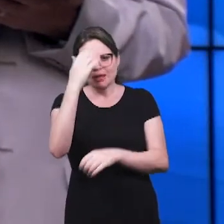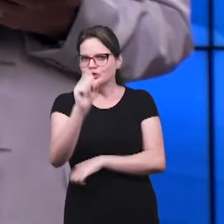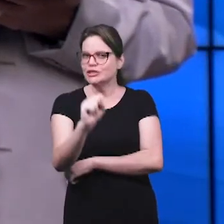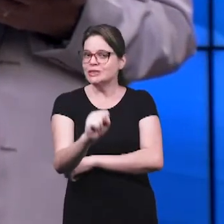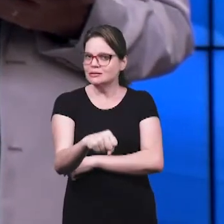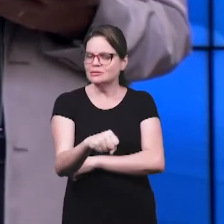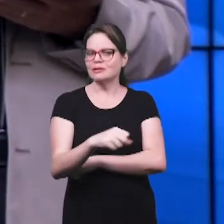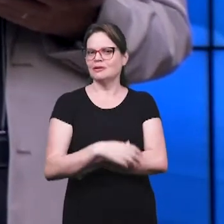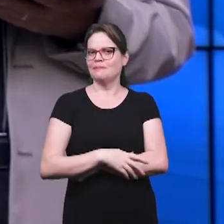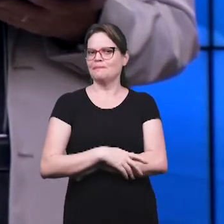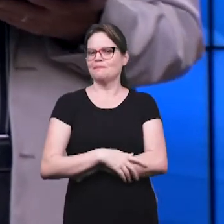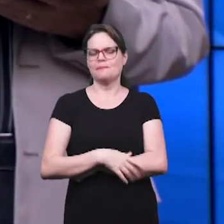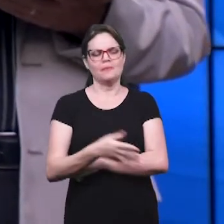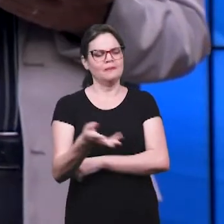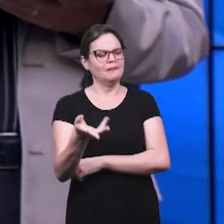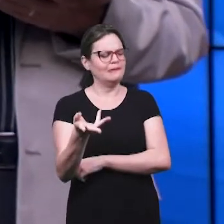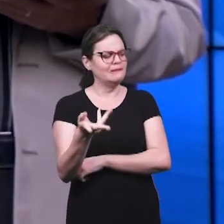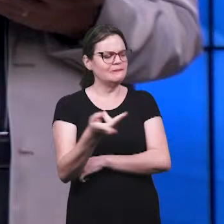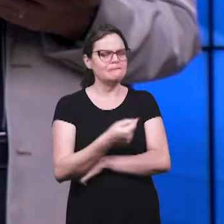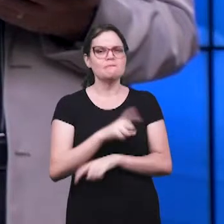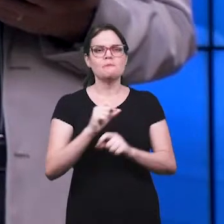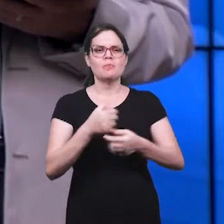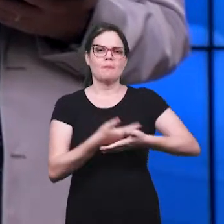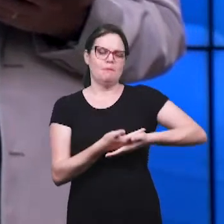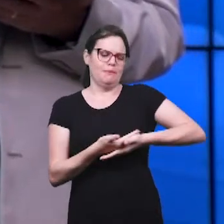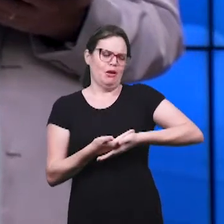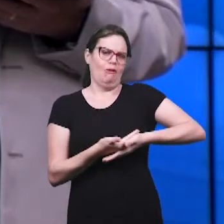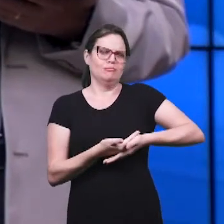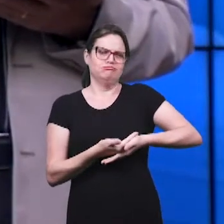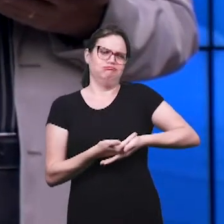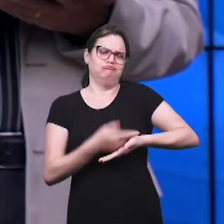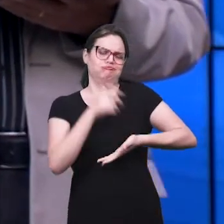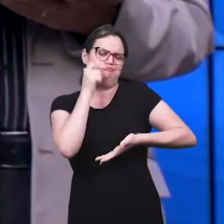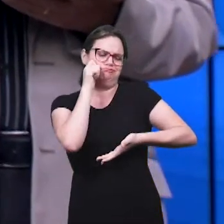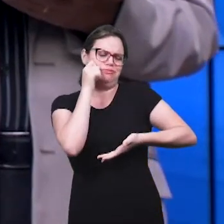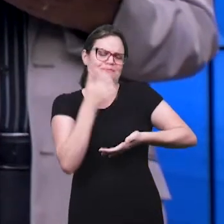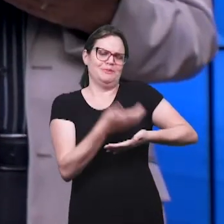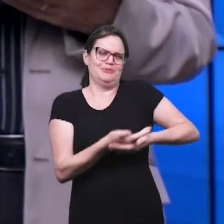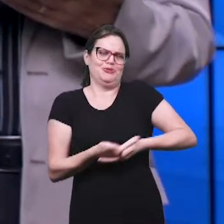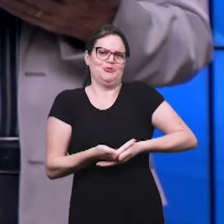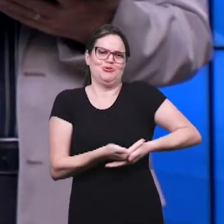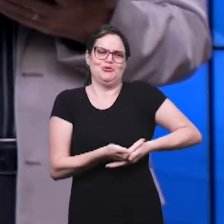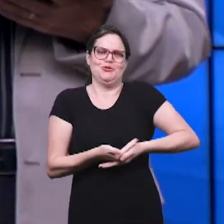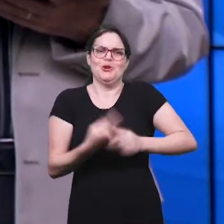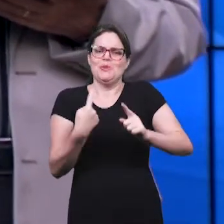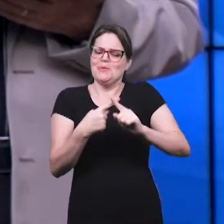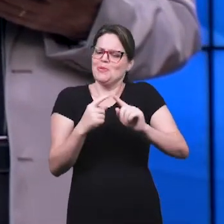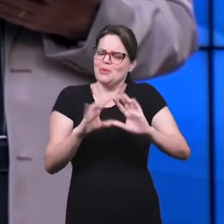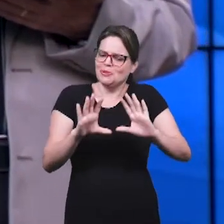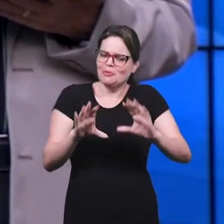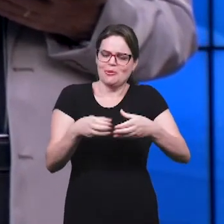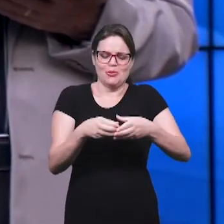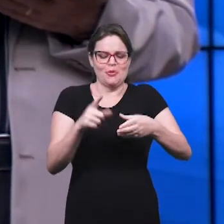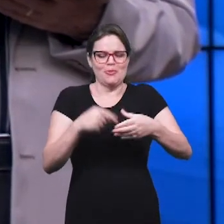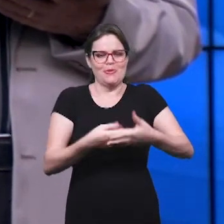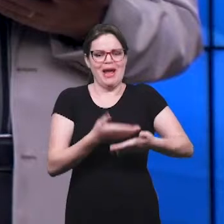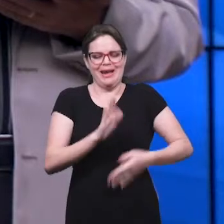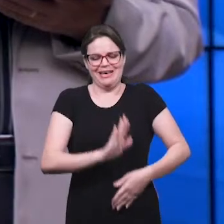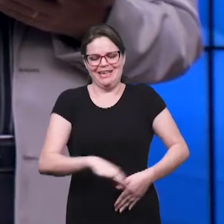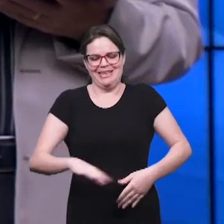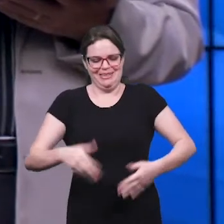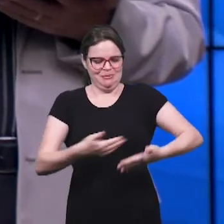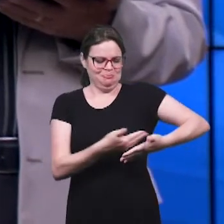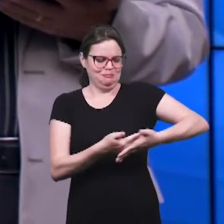de forma assim extraordinária, que é a classe dos bebês, aquela classe que é formada por crianças de 0